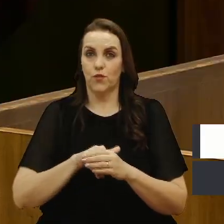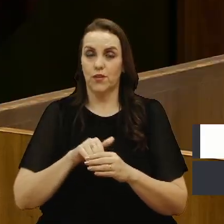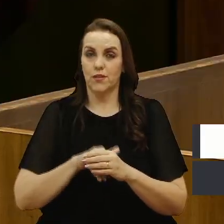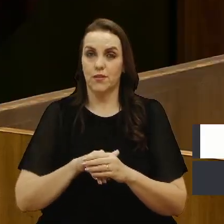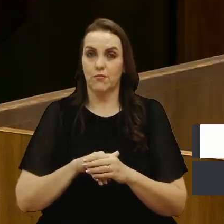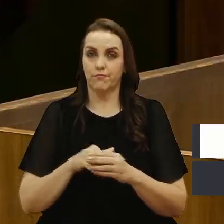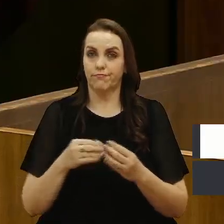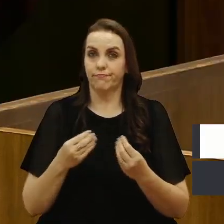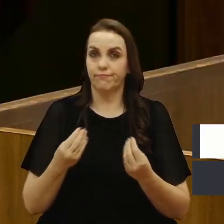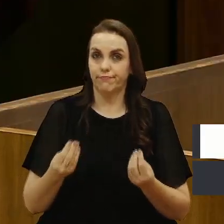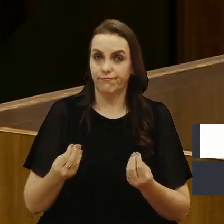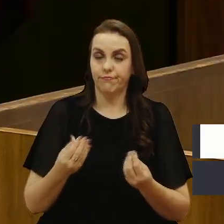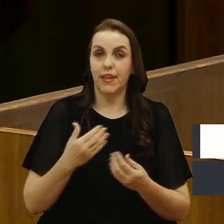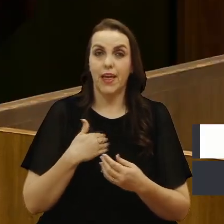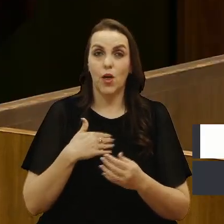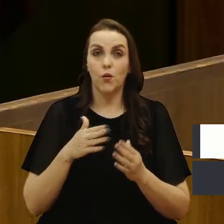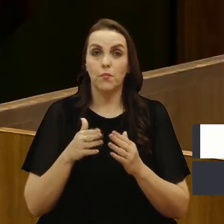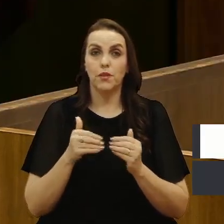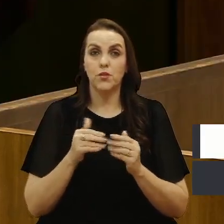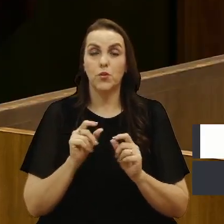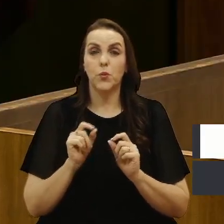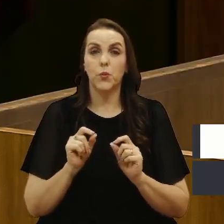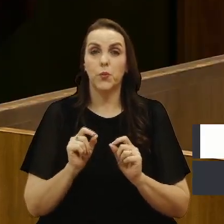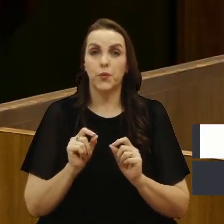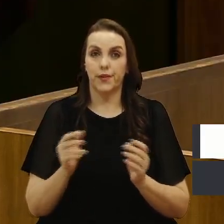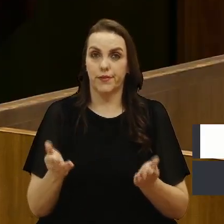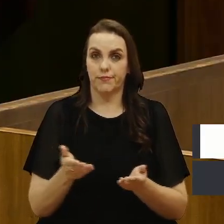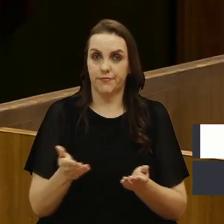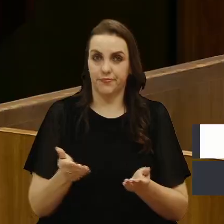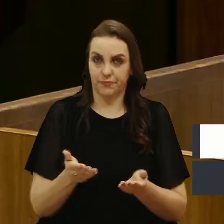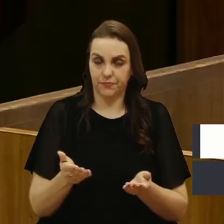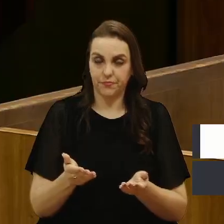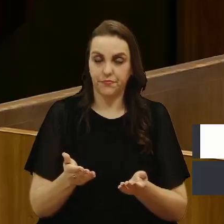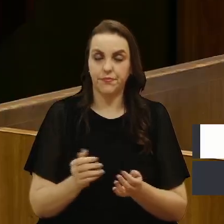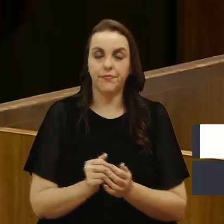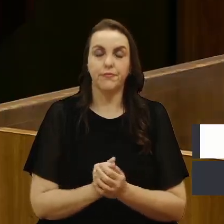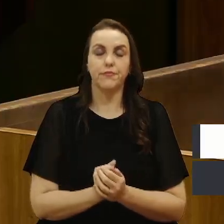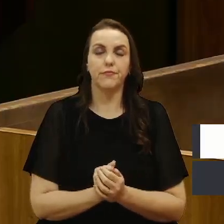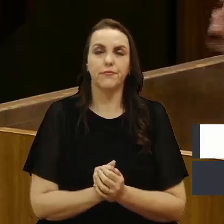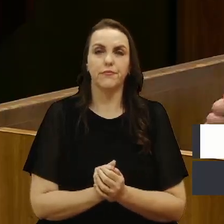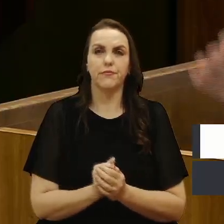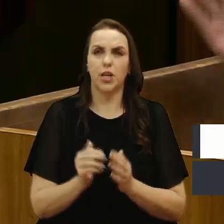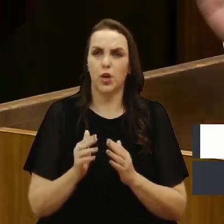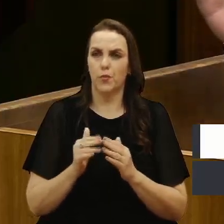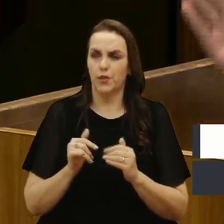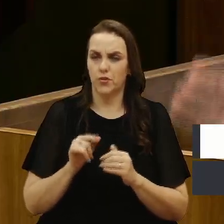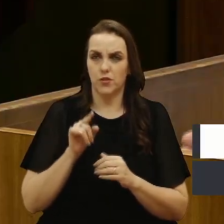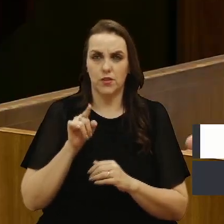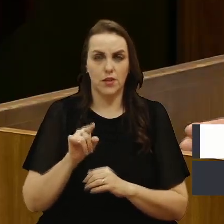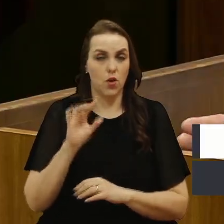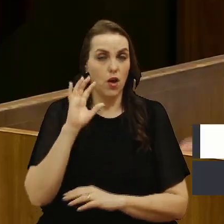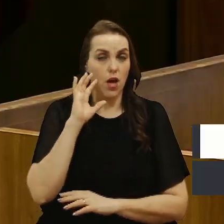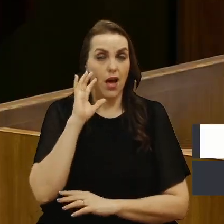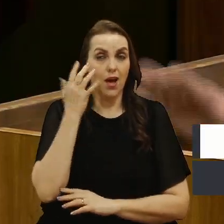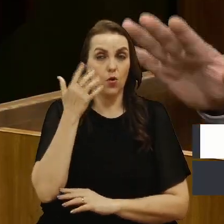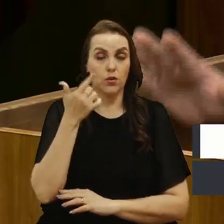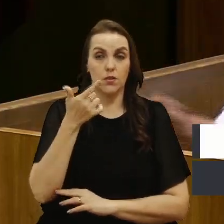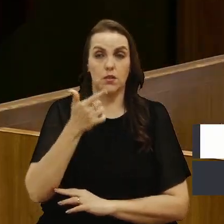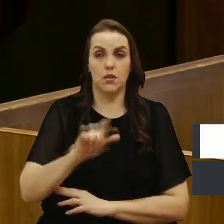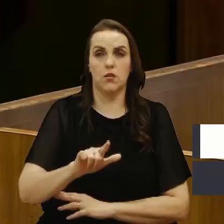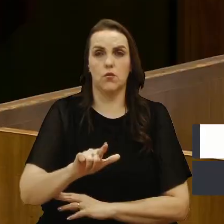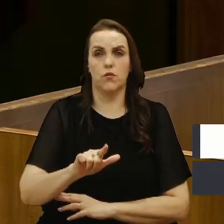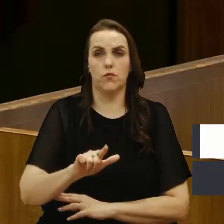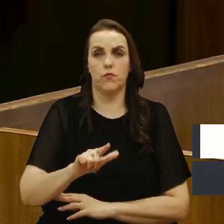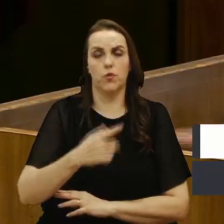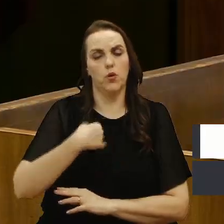que, o que eu venho pedir aqui? Eu venho pedir que isso não aconteça mais, que a gente faça o